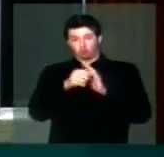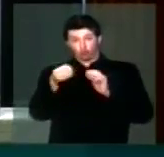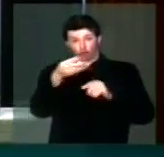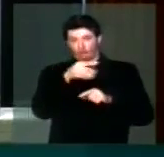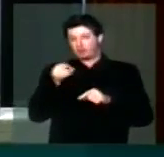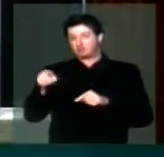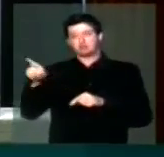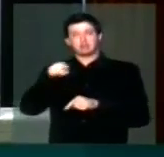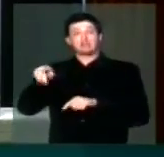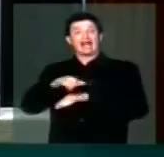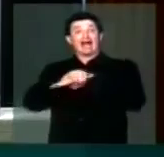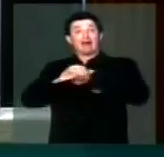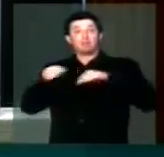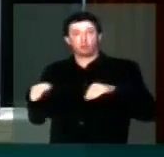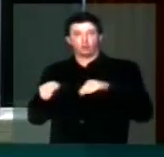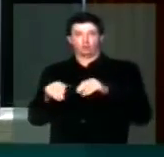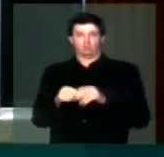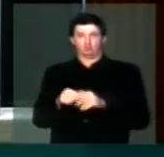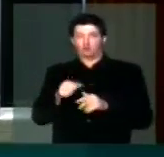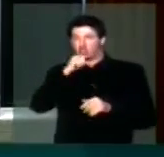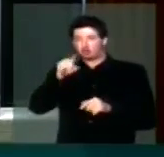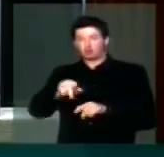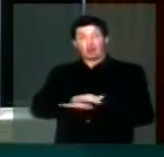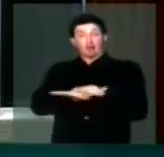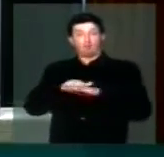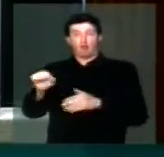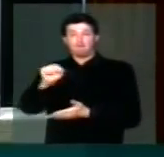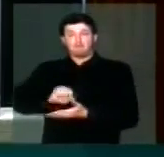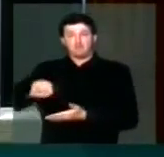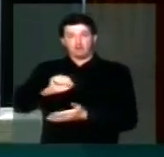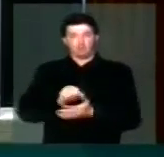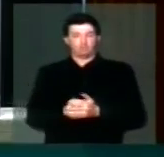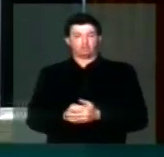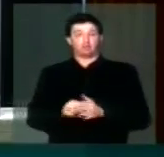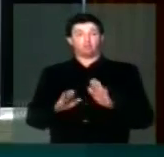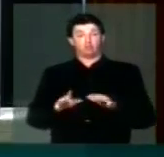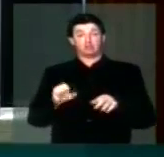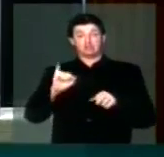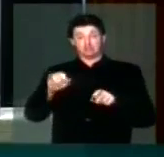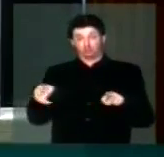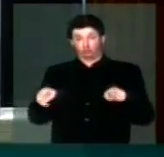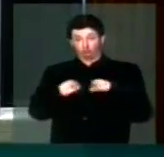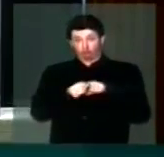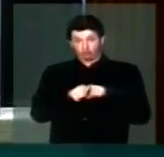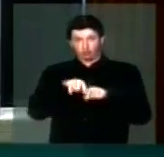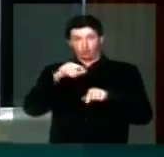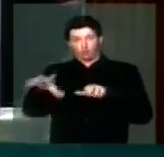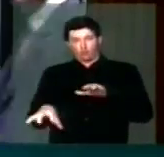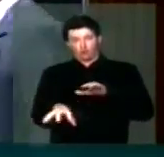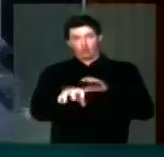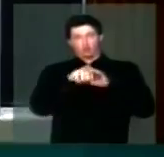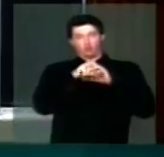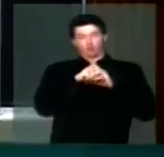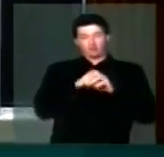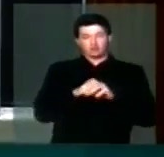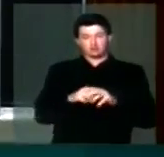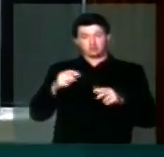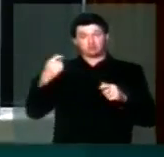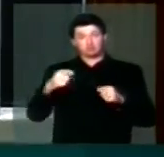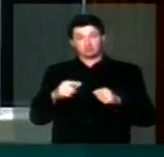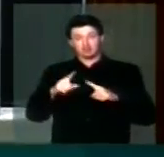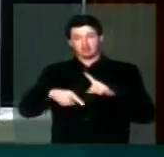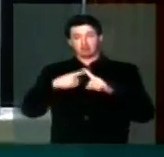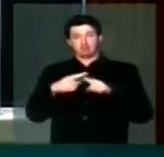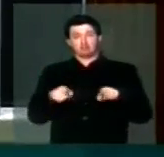outro. 7º. Havendo fusão ou incorporação, devem